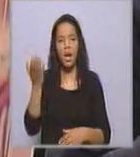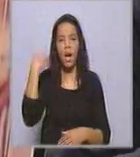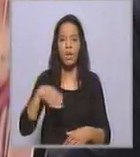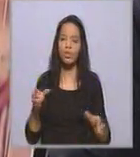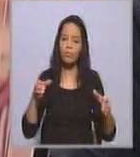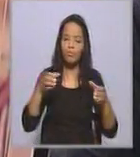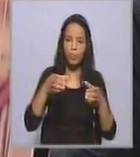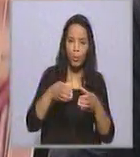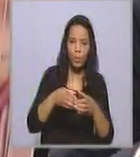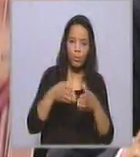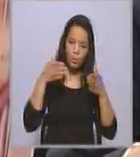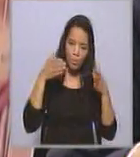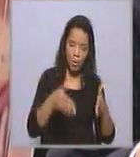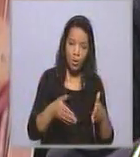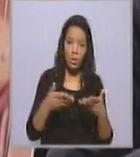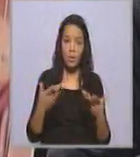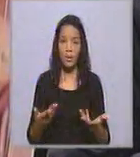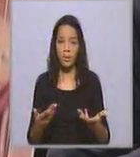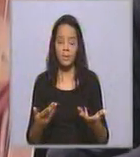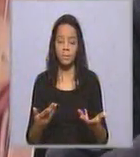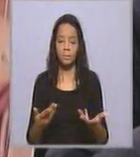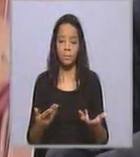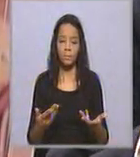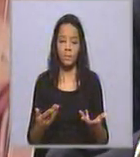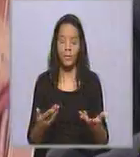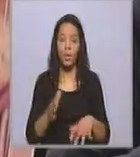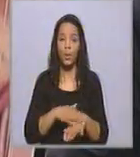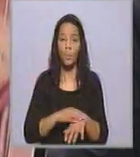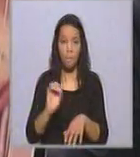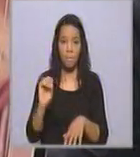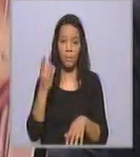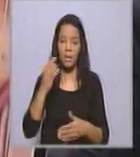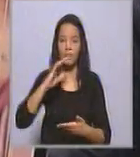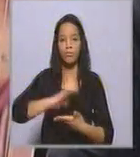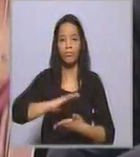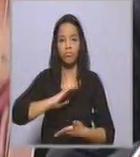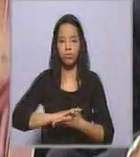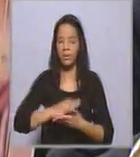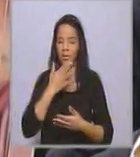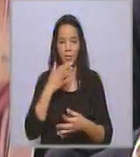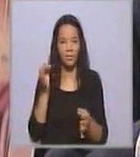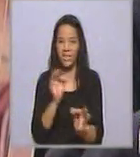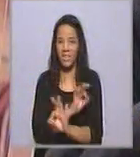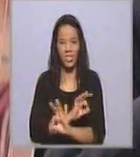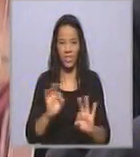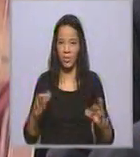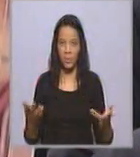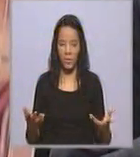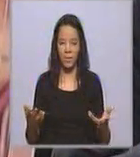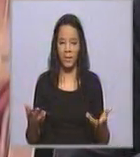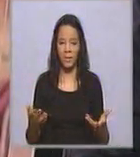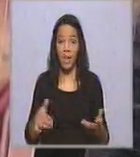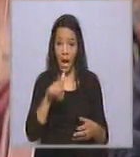nicho de mercado. E basicamente, com a primeira edição, foi fantástico... Bebe